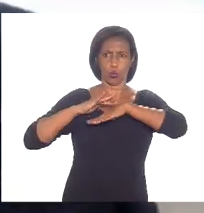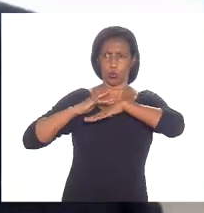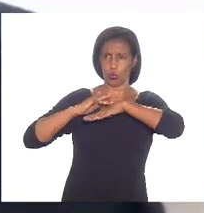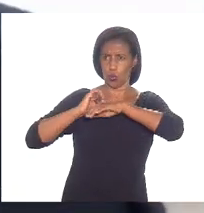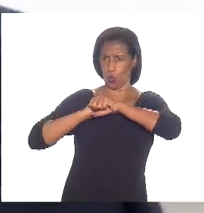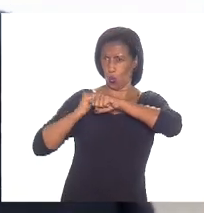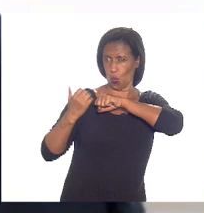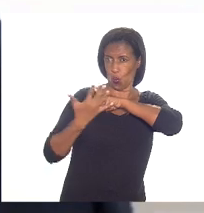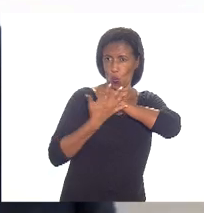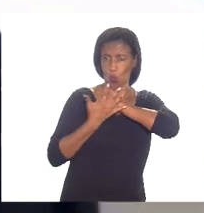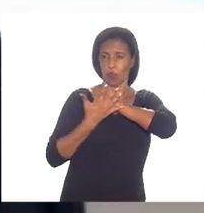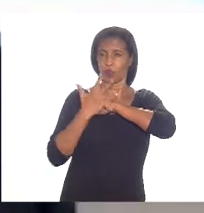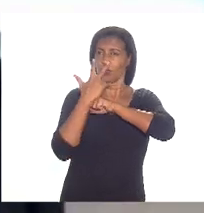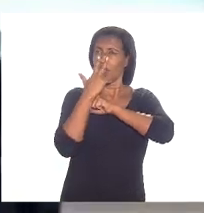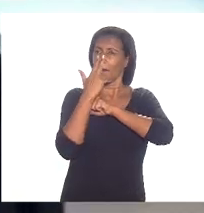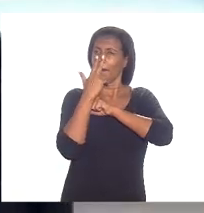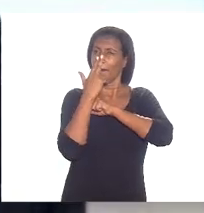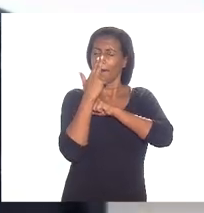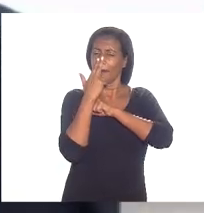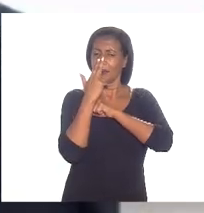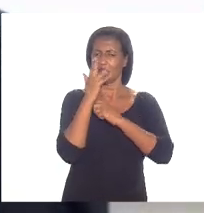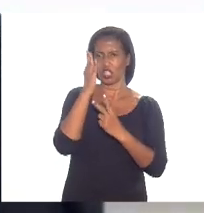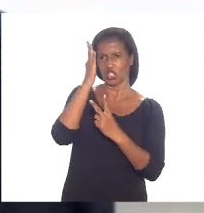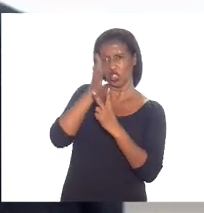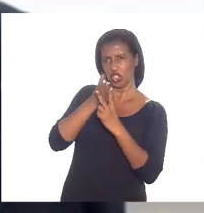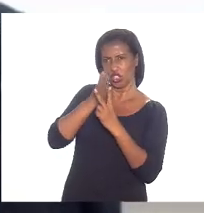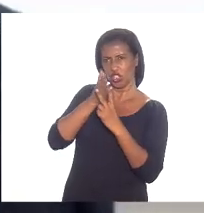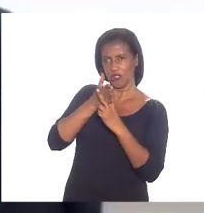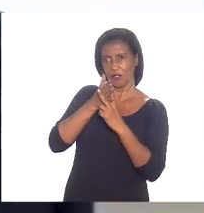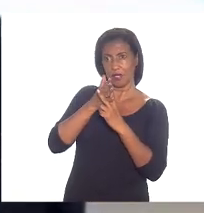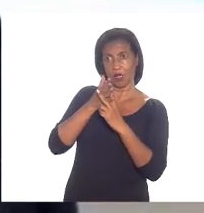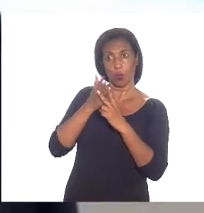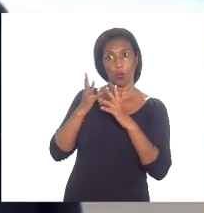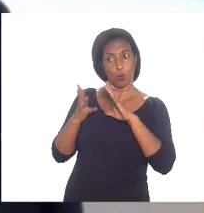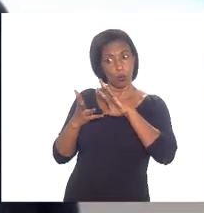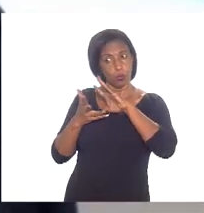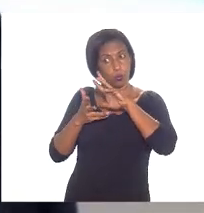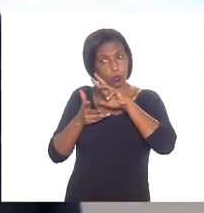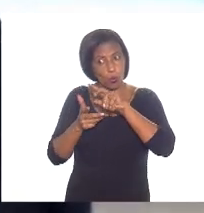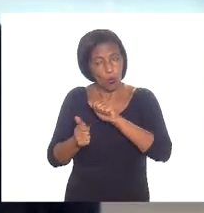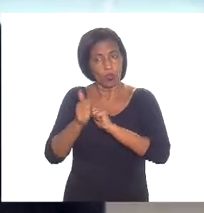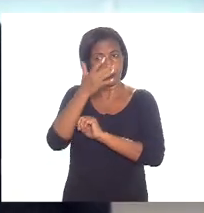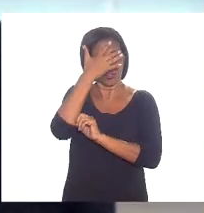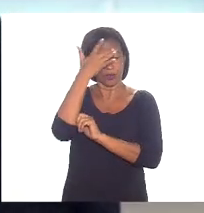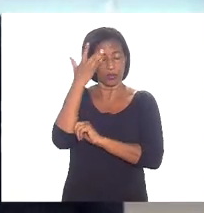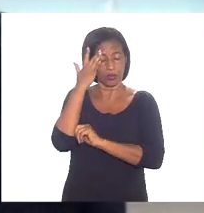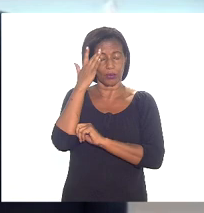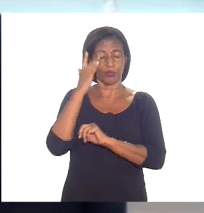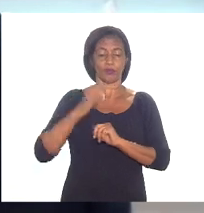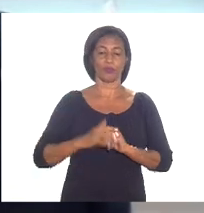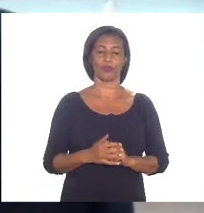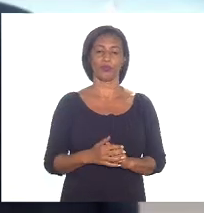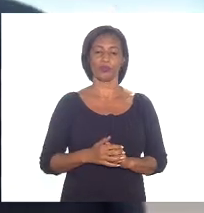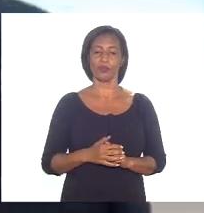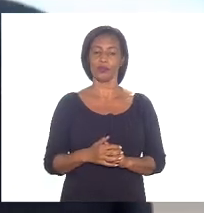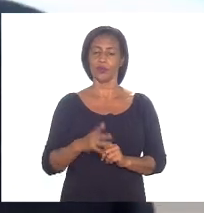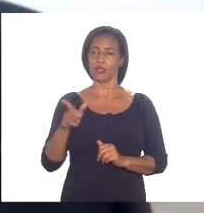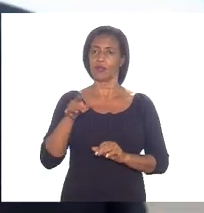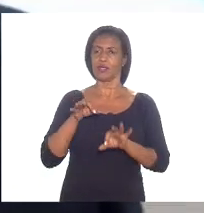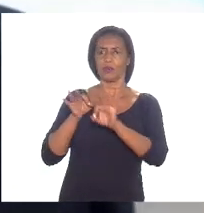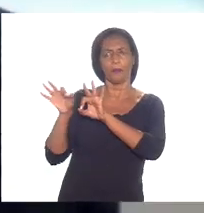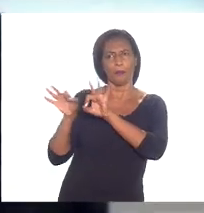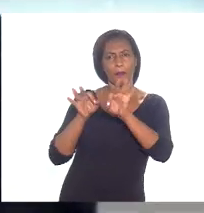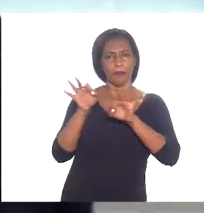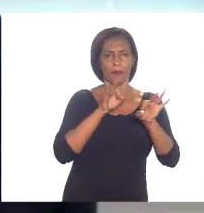da linha de visão, do campo de visão de muitos, inclusive deputados que se elegeram no campo conservador, estão passando projetos